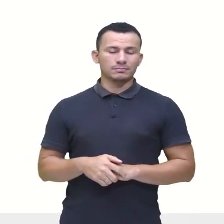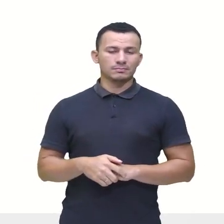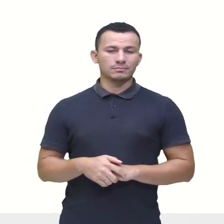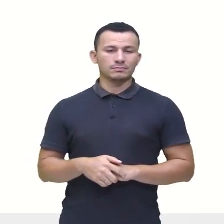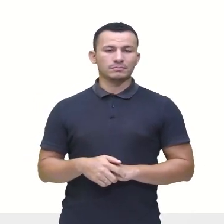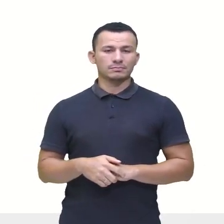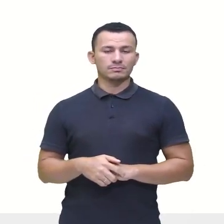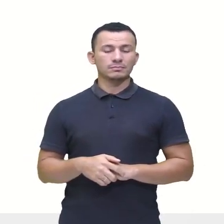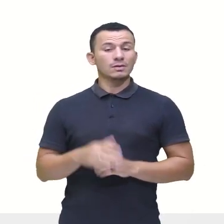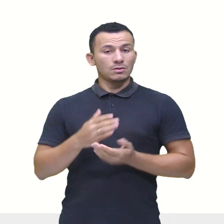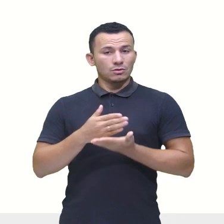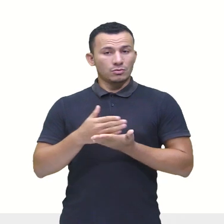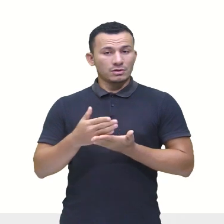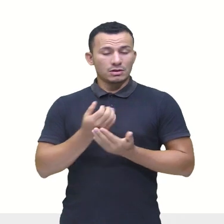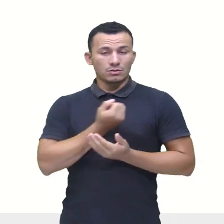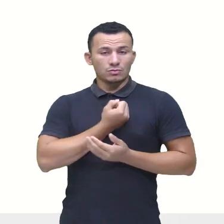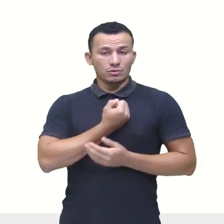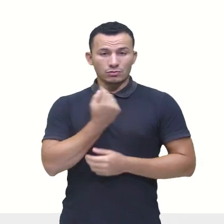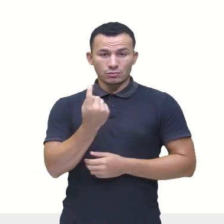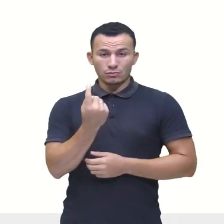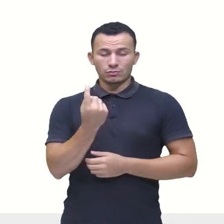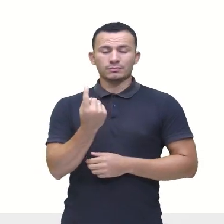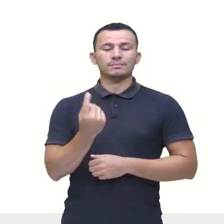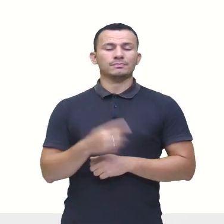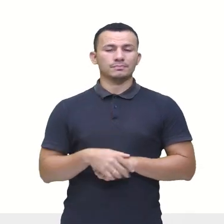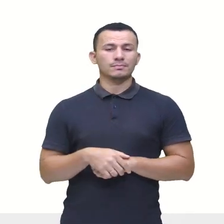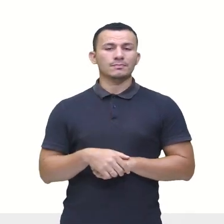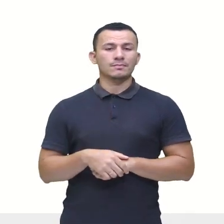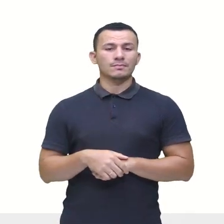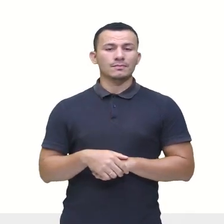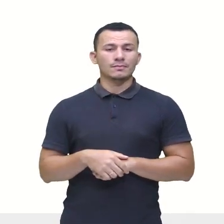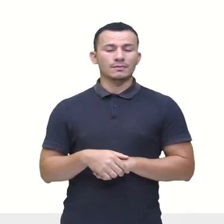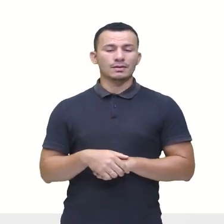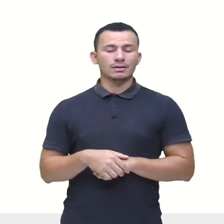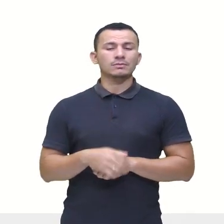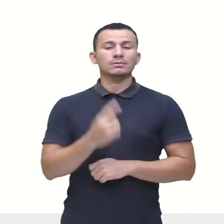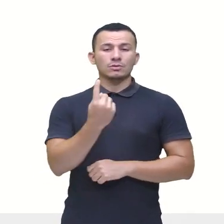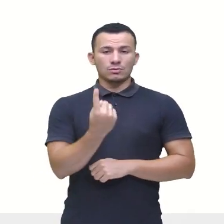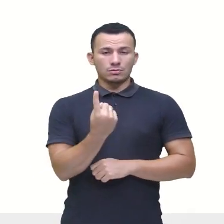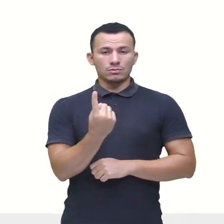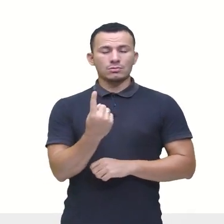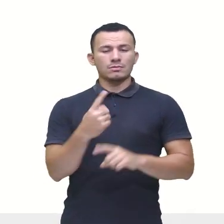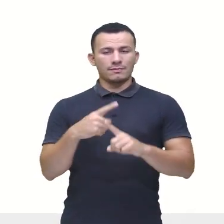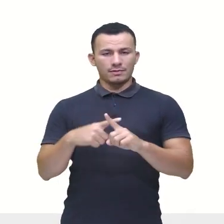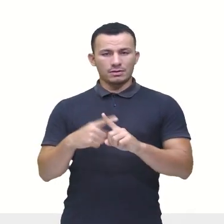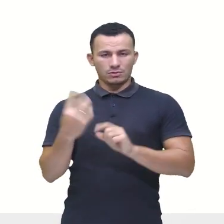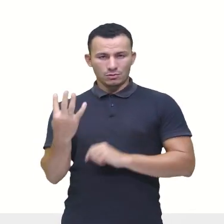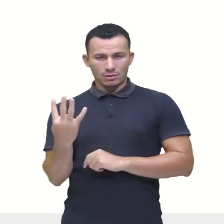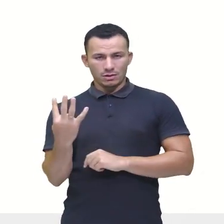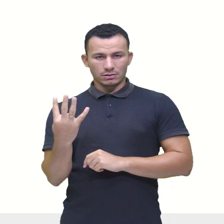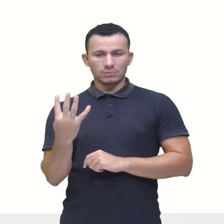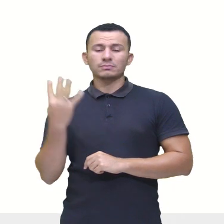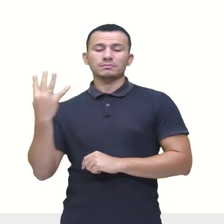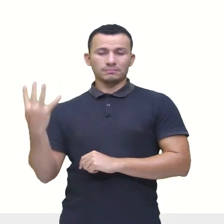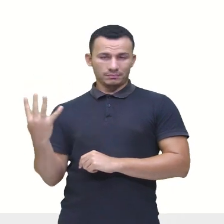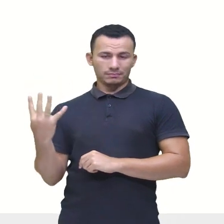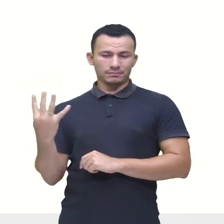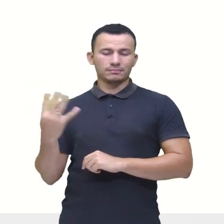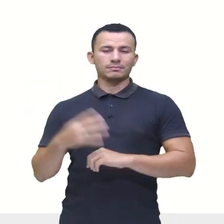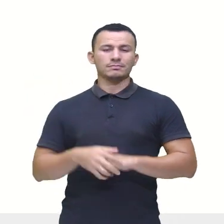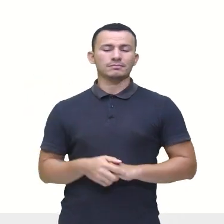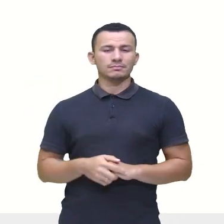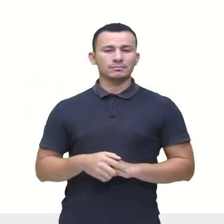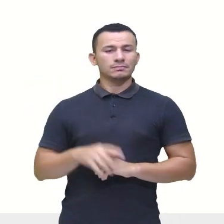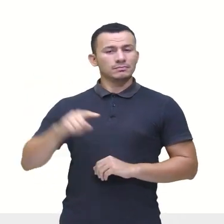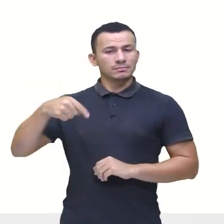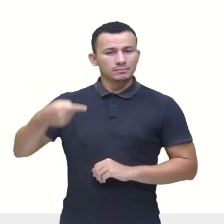aí, vou começar agora com 1, tá certo? Então, vamos lá. 1 vezes 4, 4. Depois,